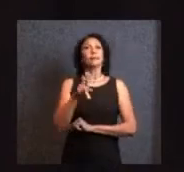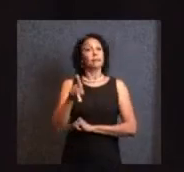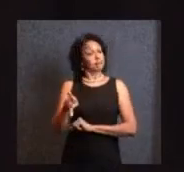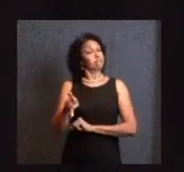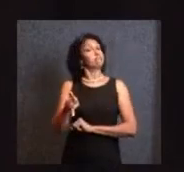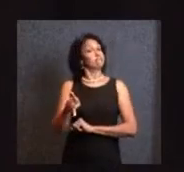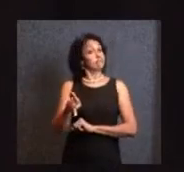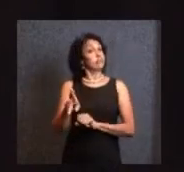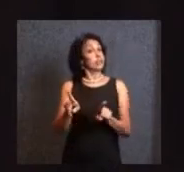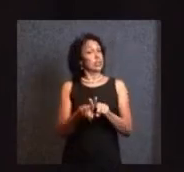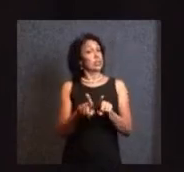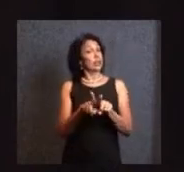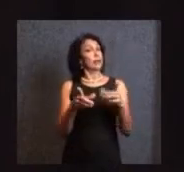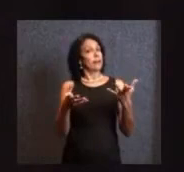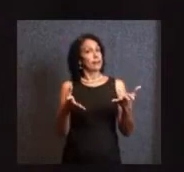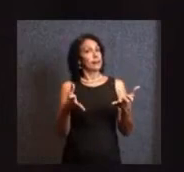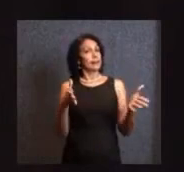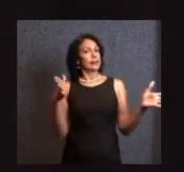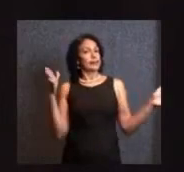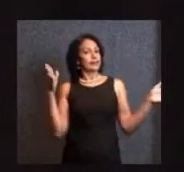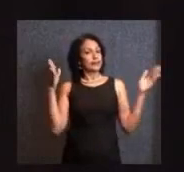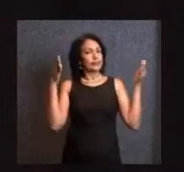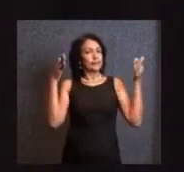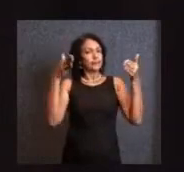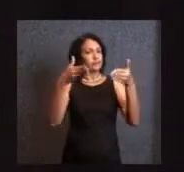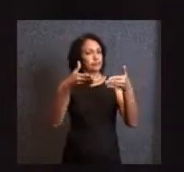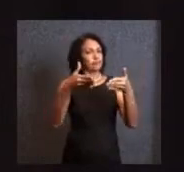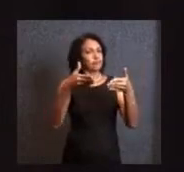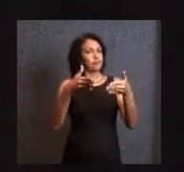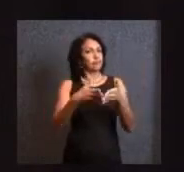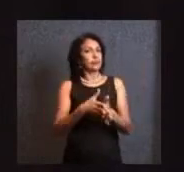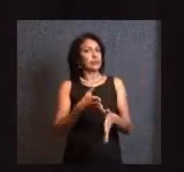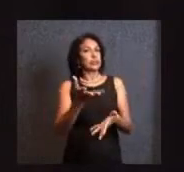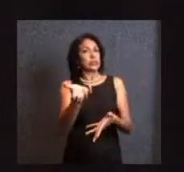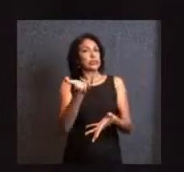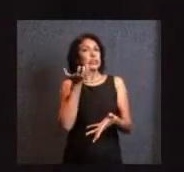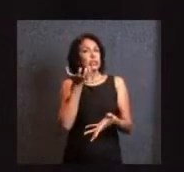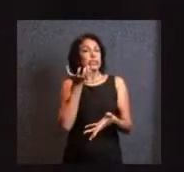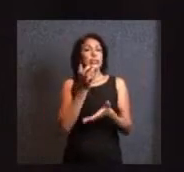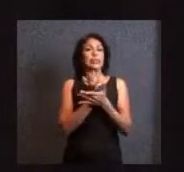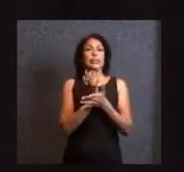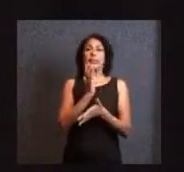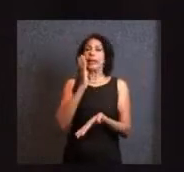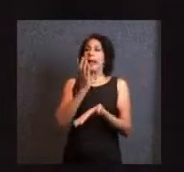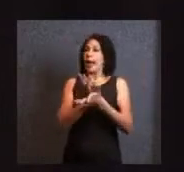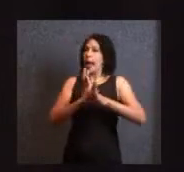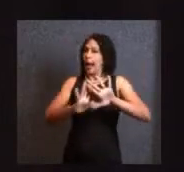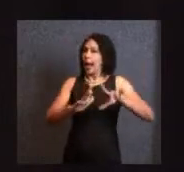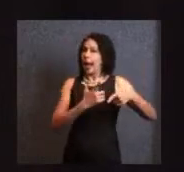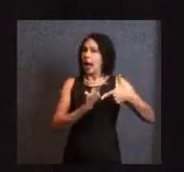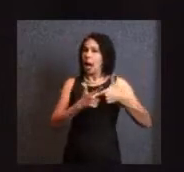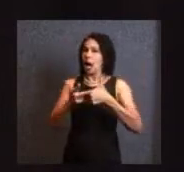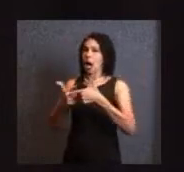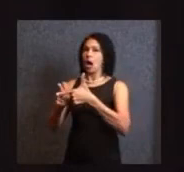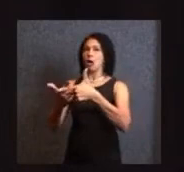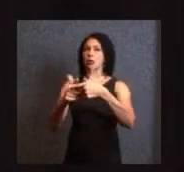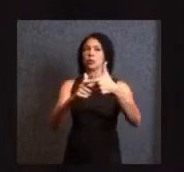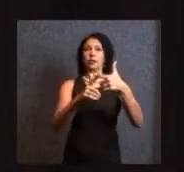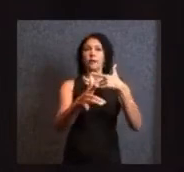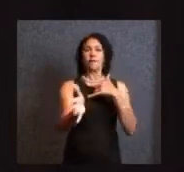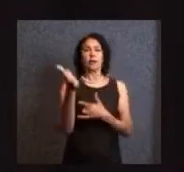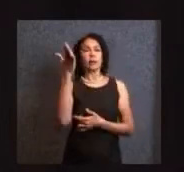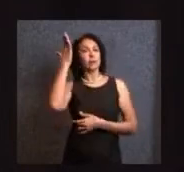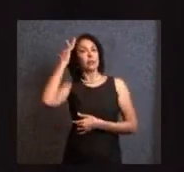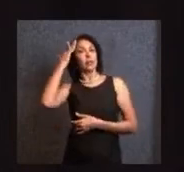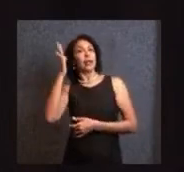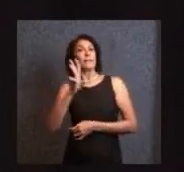portanto, deverá estar direcionada para buscar preencher as eventuais lacunas que vamos identificando ao